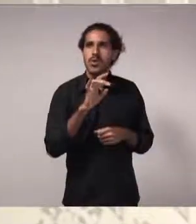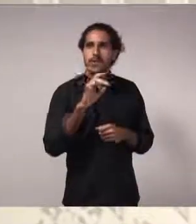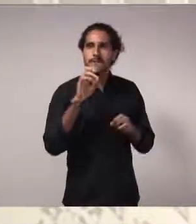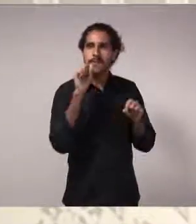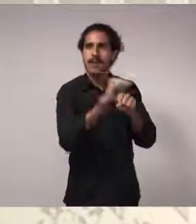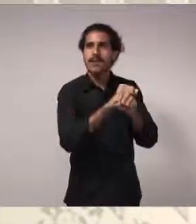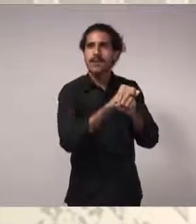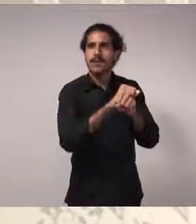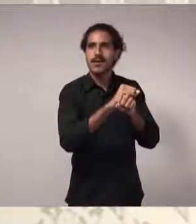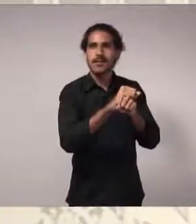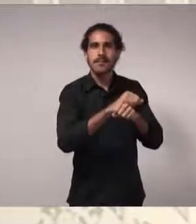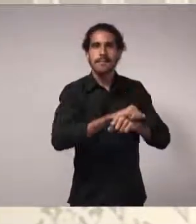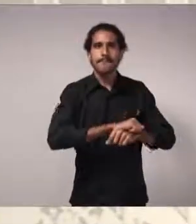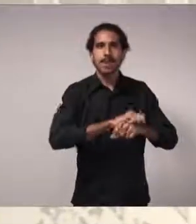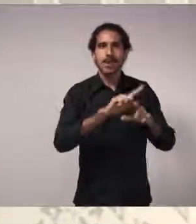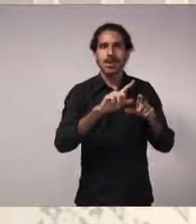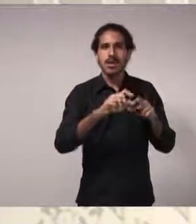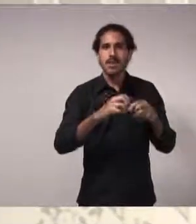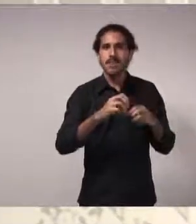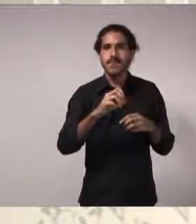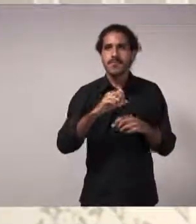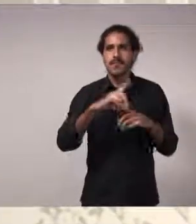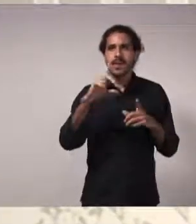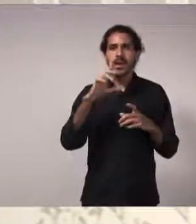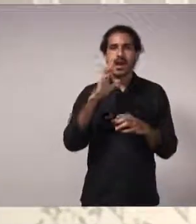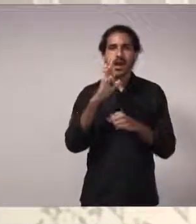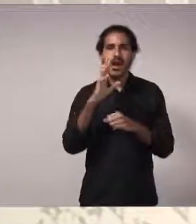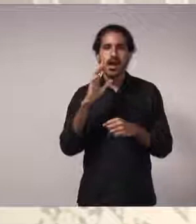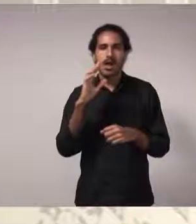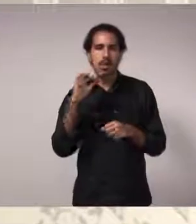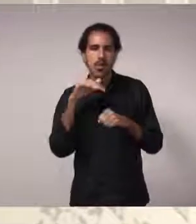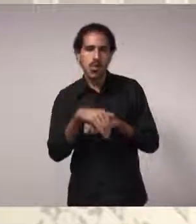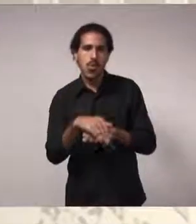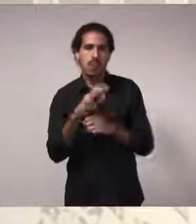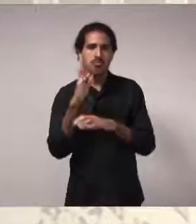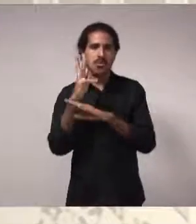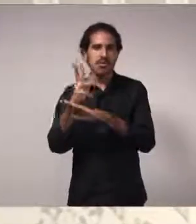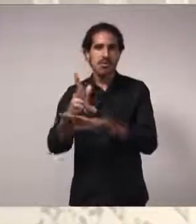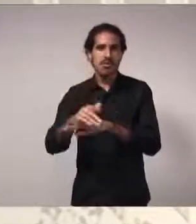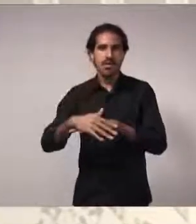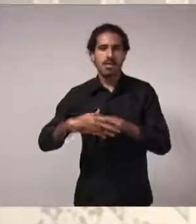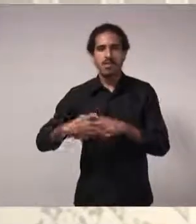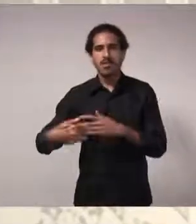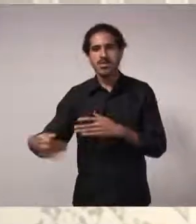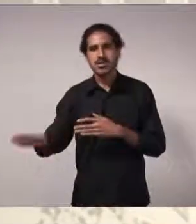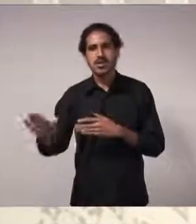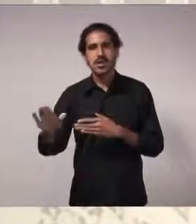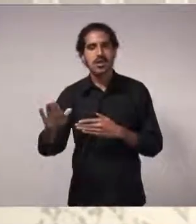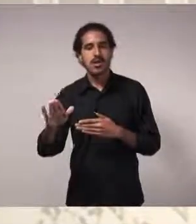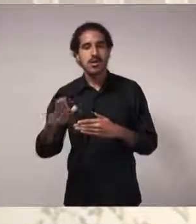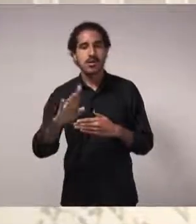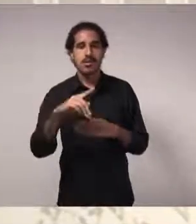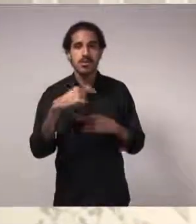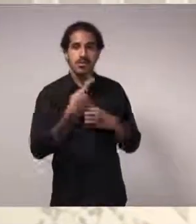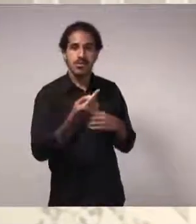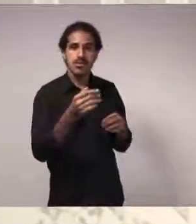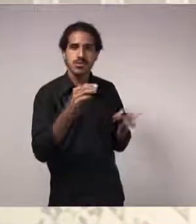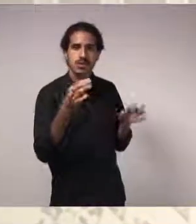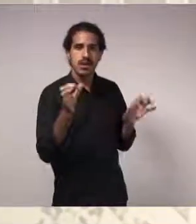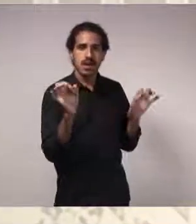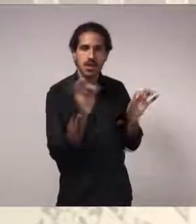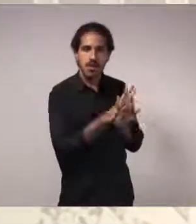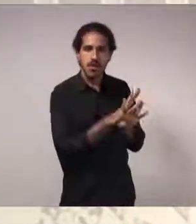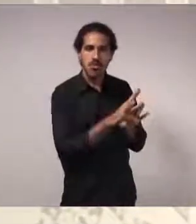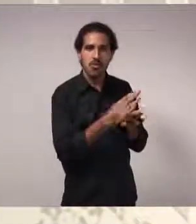a central 24 horas, à noite, final de semana, e colocar, depois do expediente normal da casa, esses sistemas autônomos